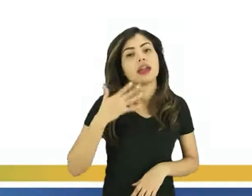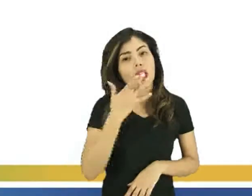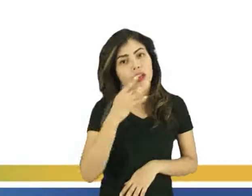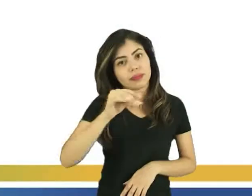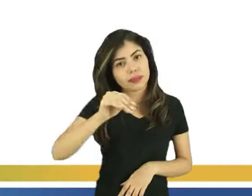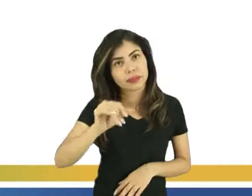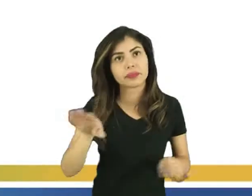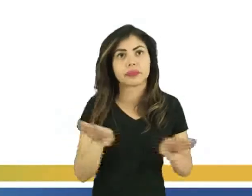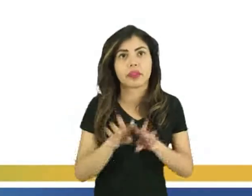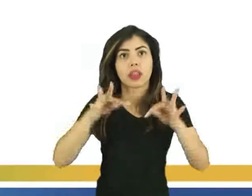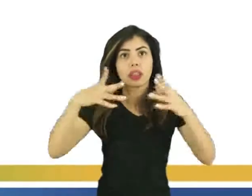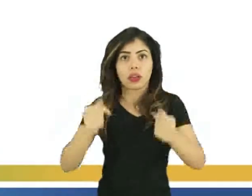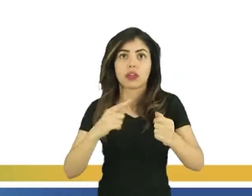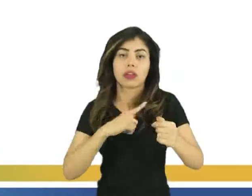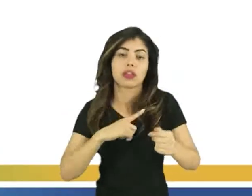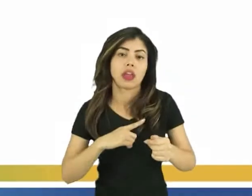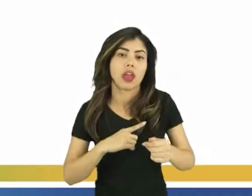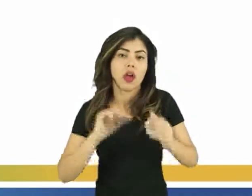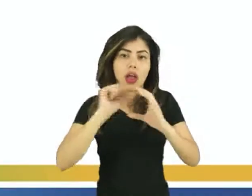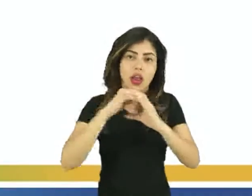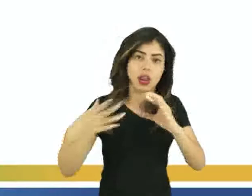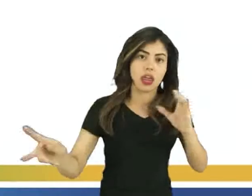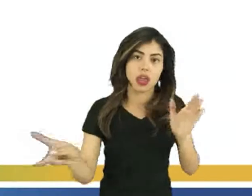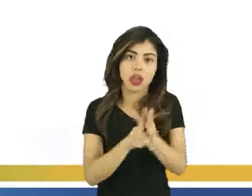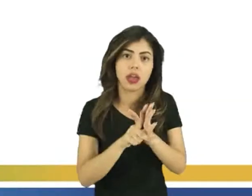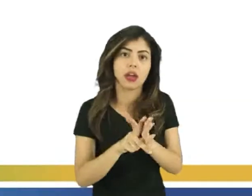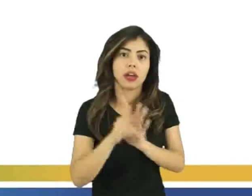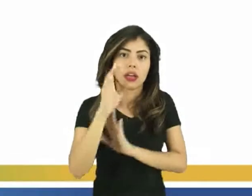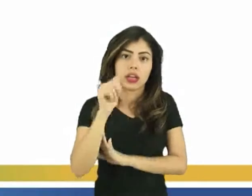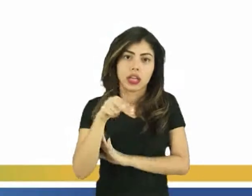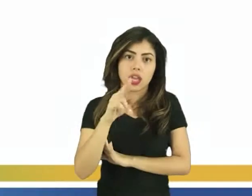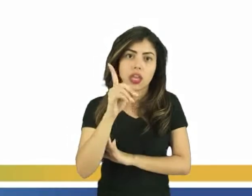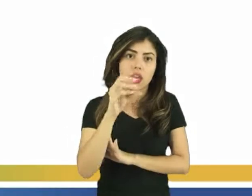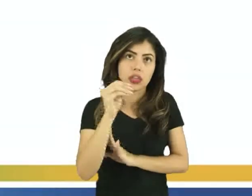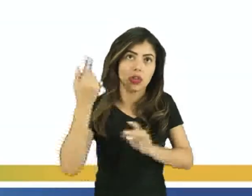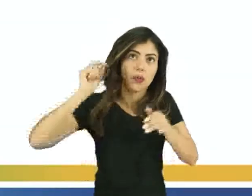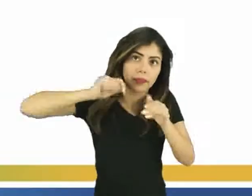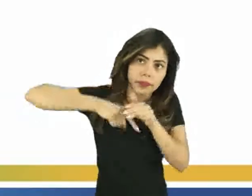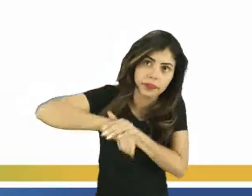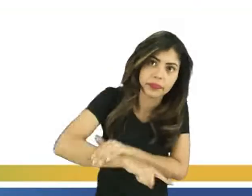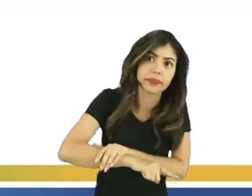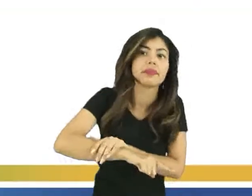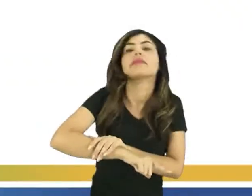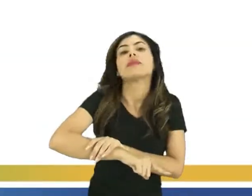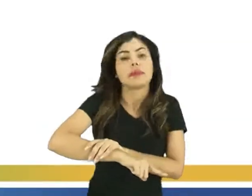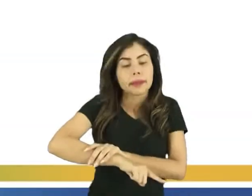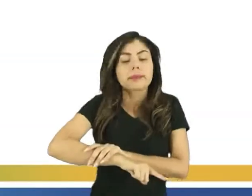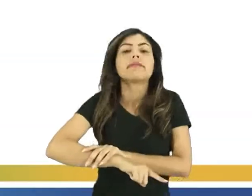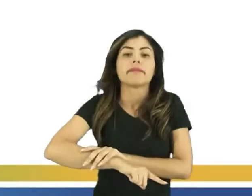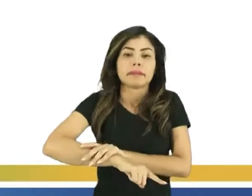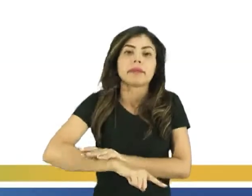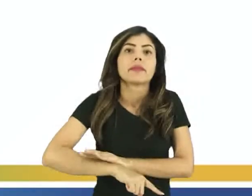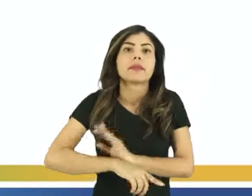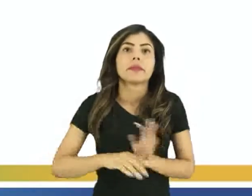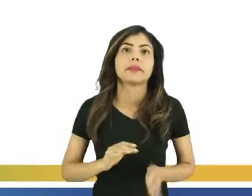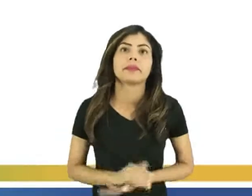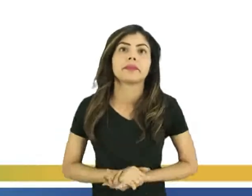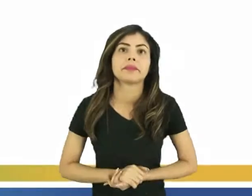todos os equinodermos, eles possuem uma característica chamada de endoesqueleto, que é um esqueleto mais interno,